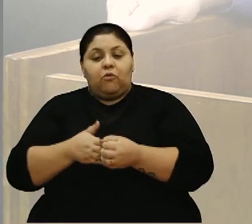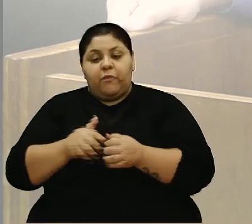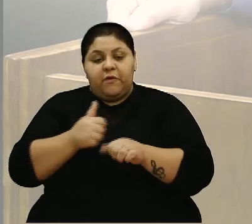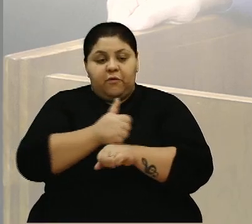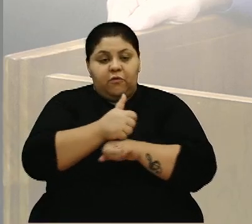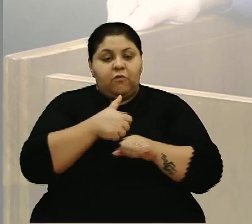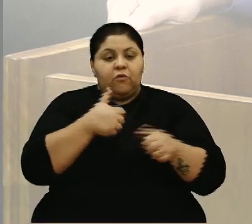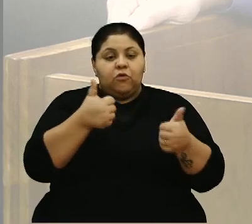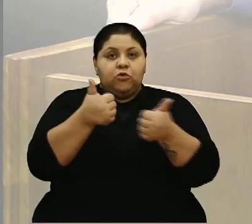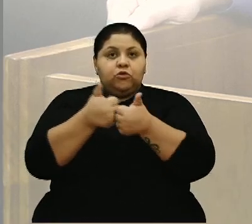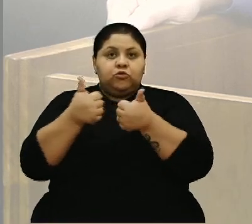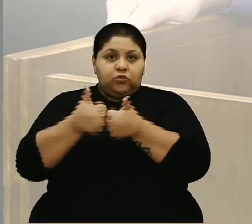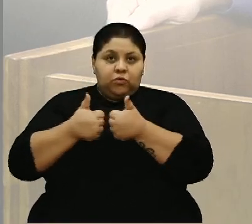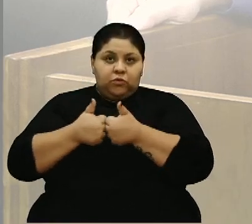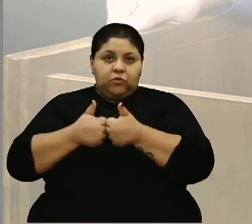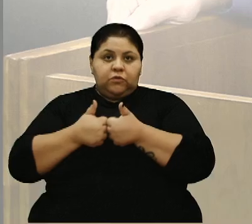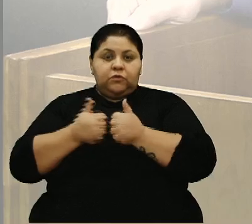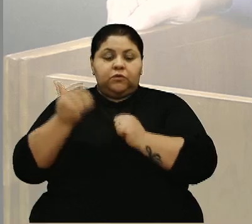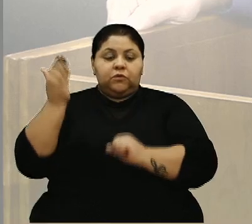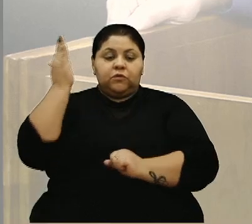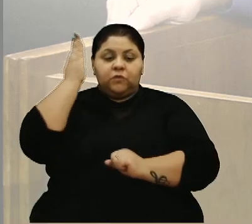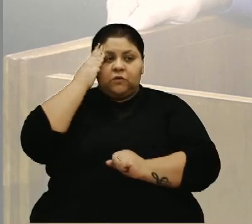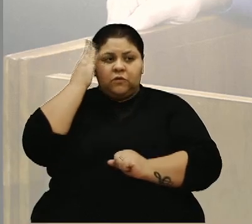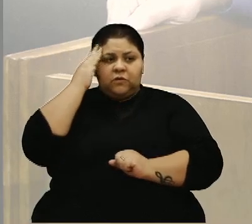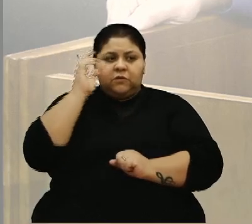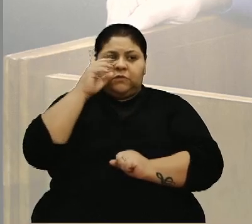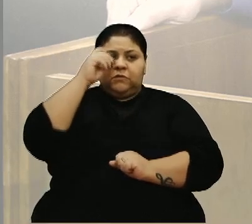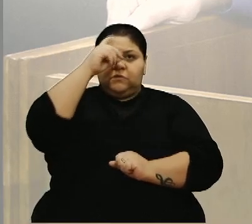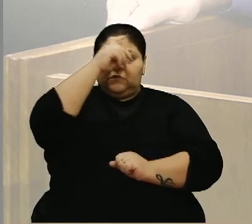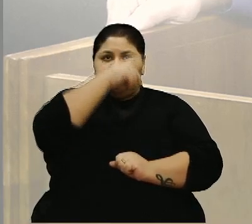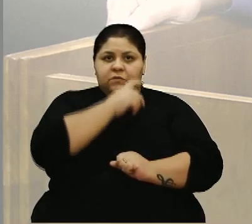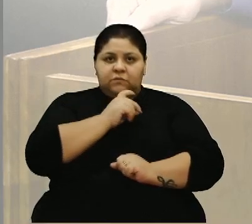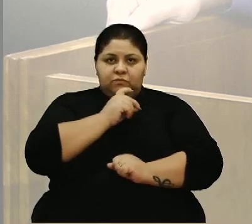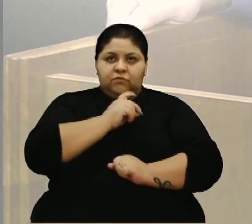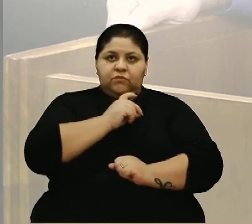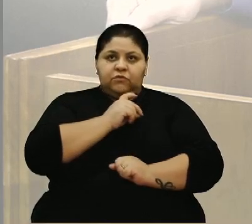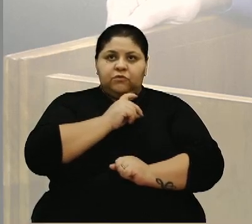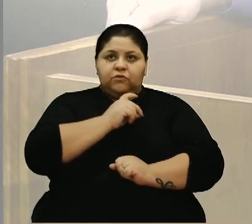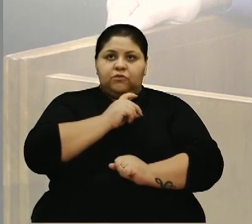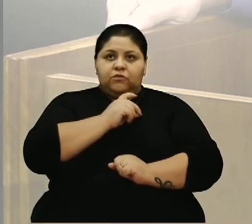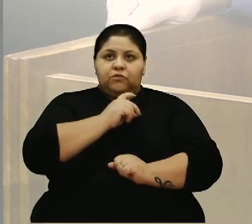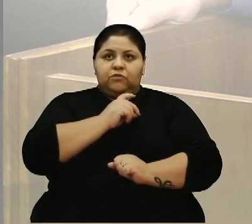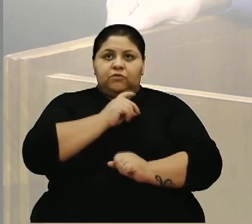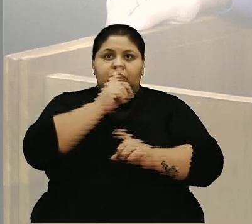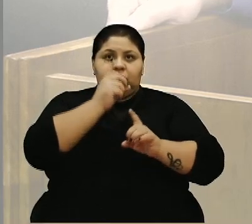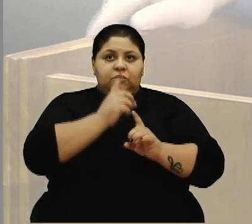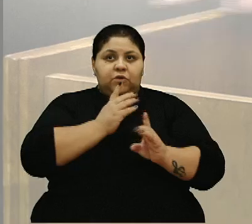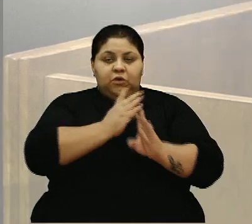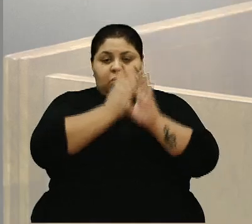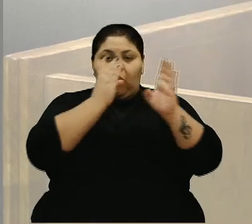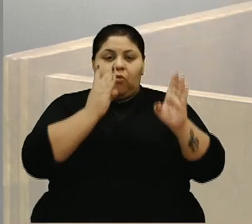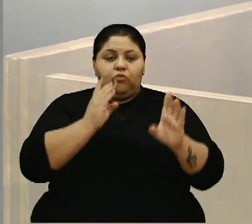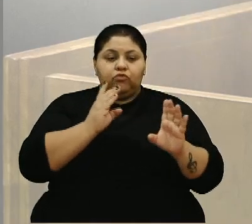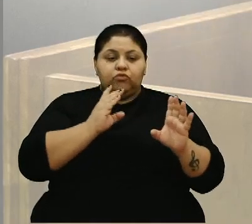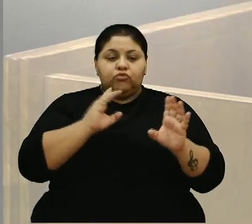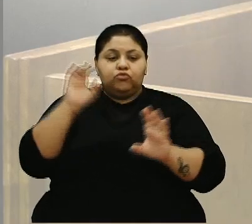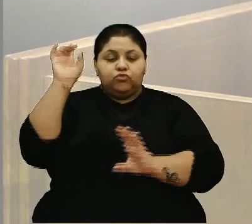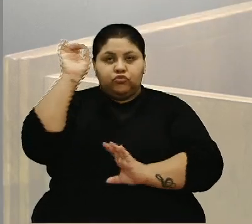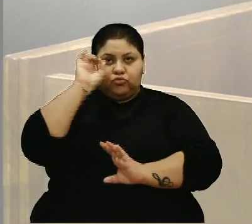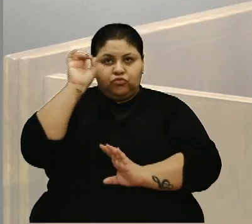estar junto com vocês e saber das dificuldades que vocês encontram todos os dias. Manter